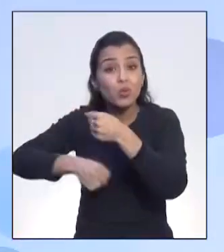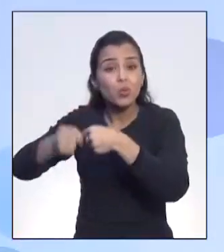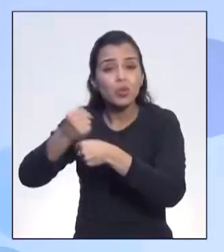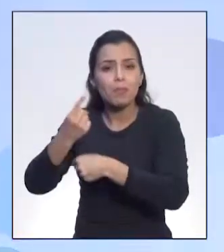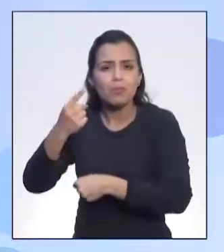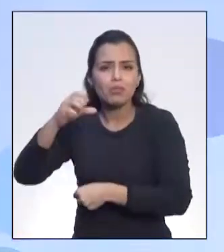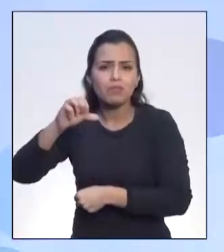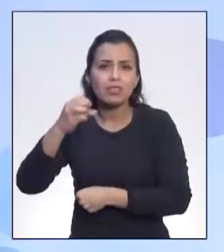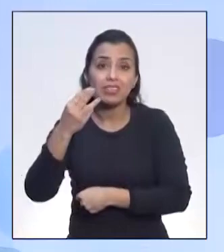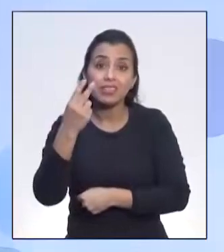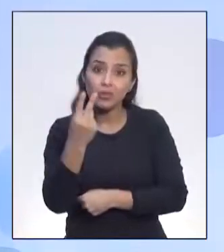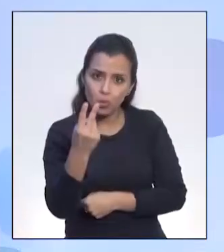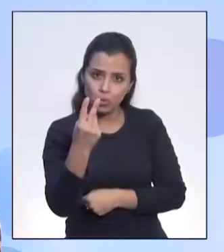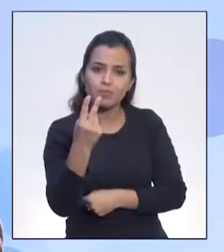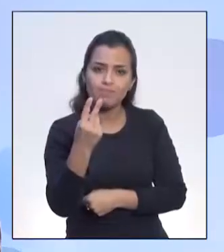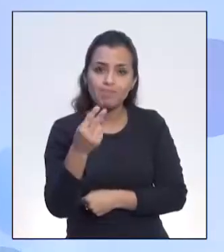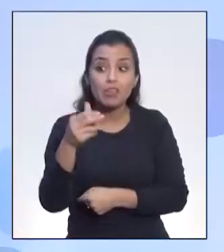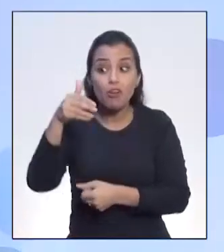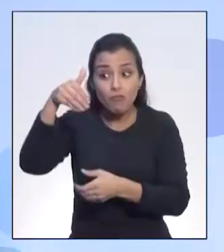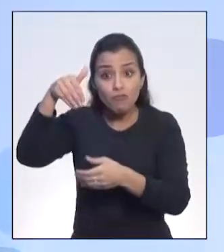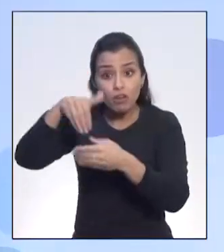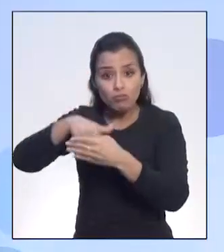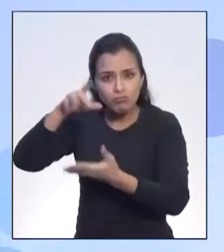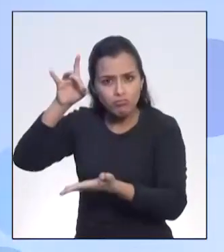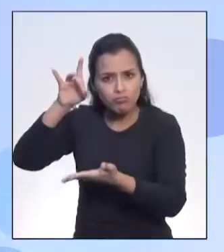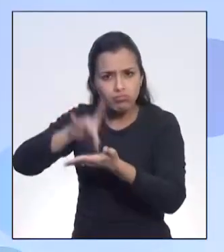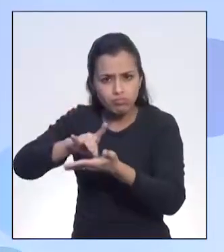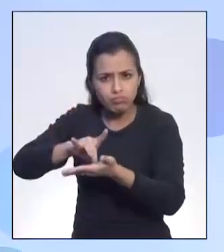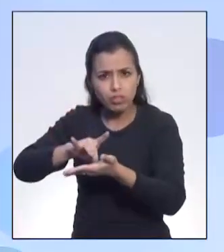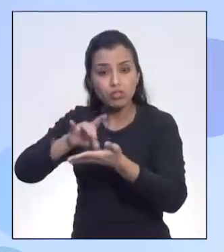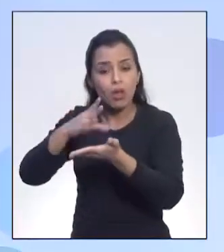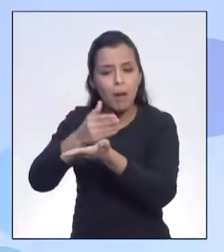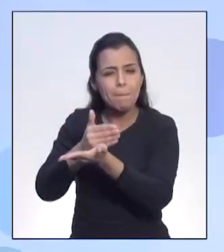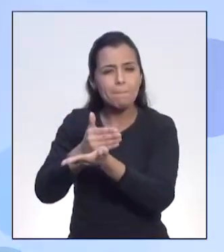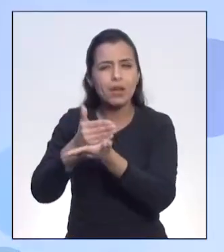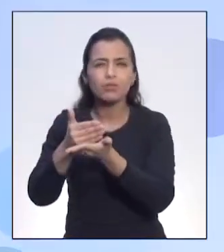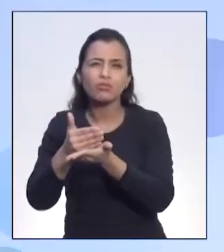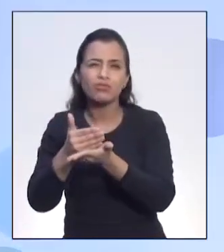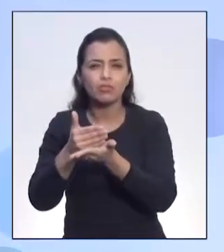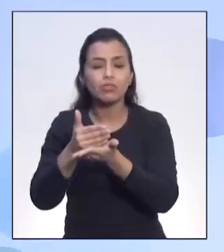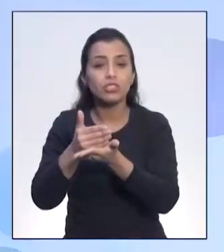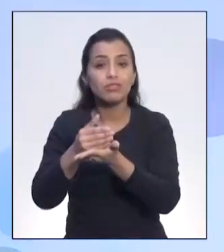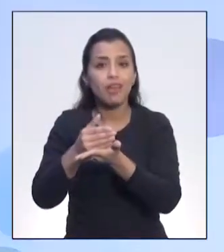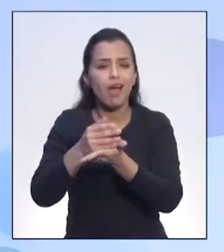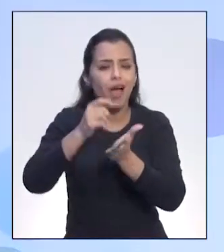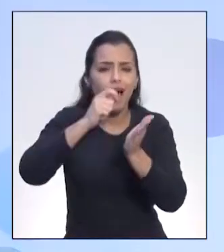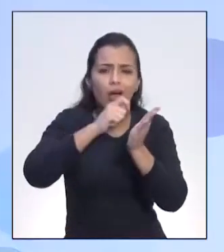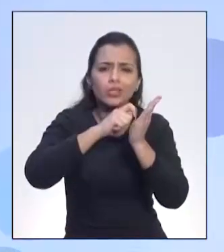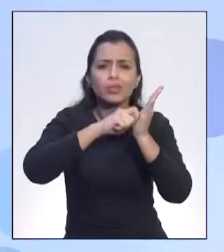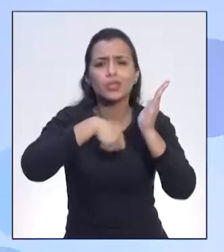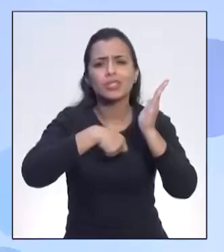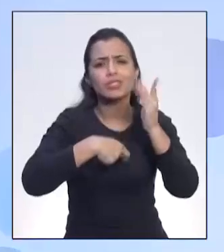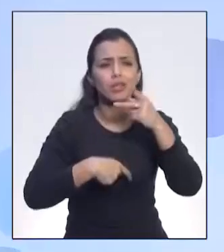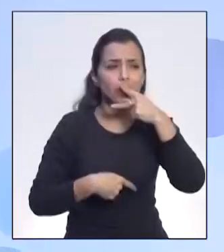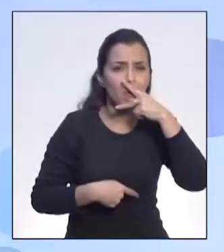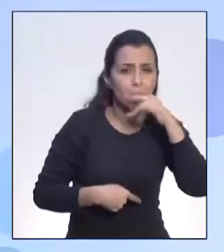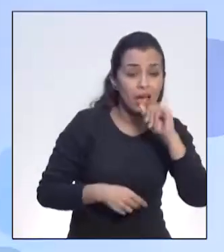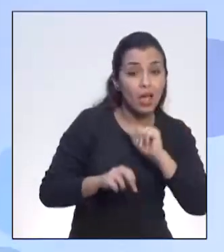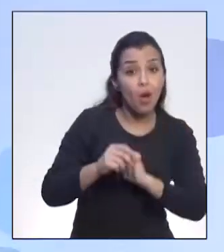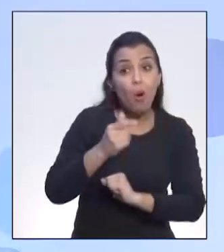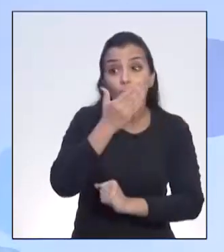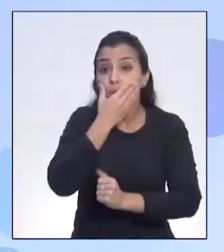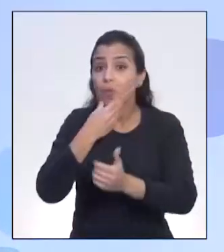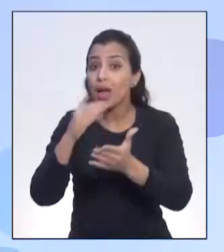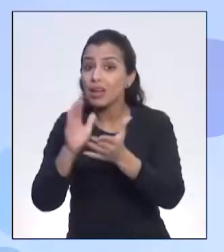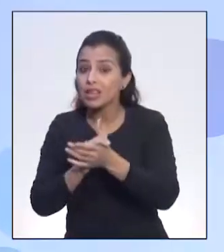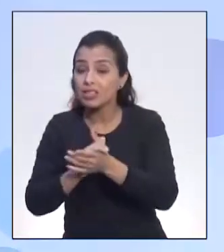1932, ainda assim, esse voto ele só foi conquistado a partir da autorização do pai ou do marido, e só na